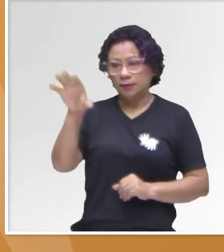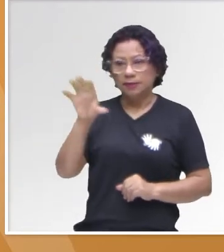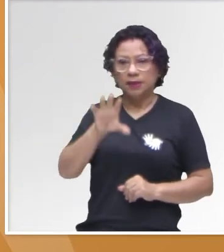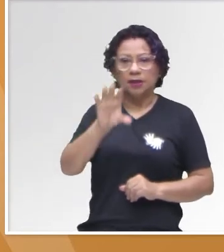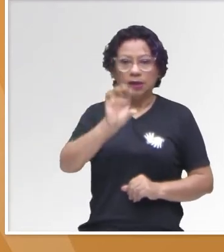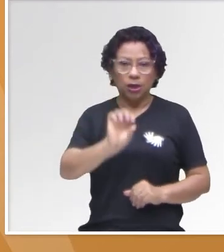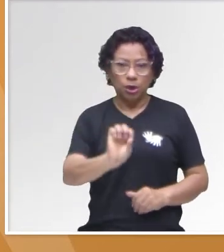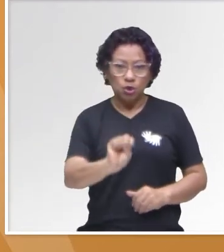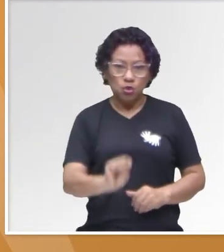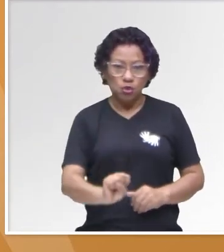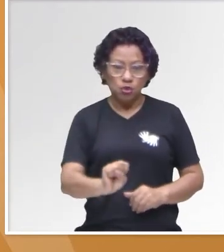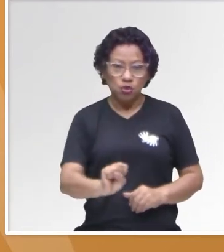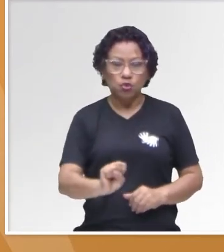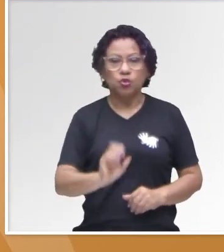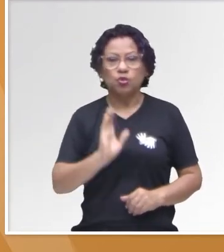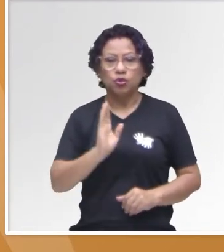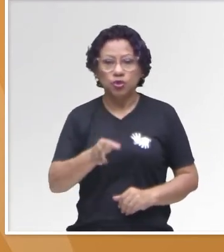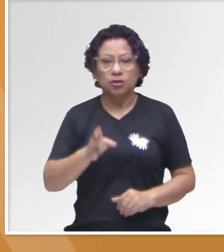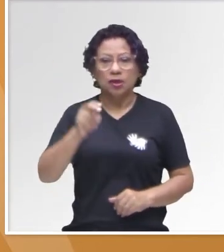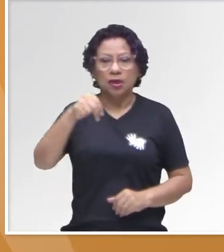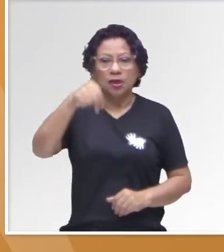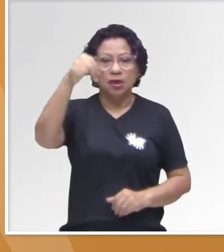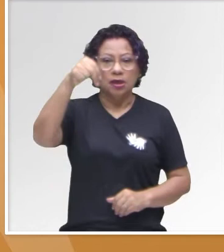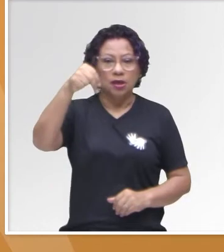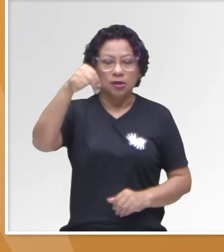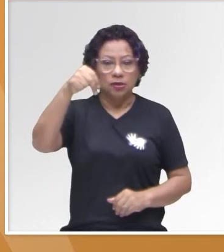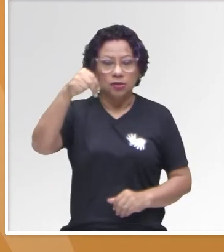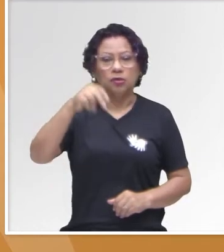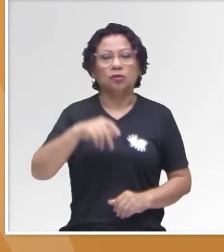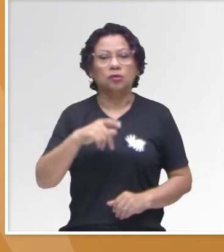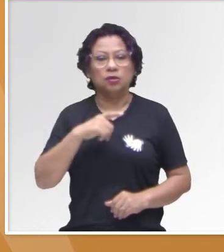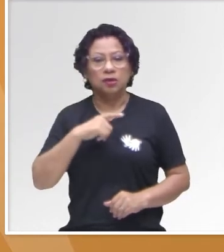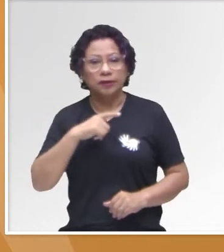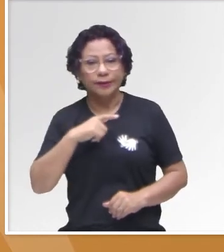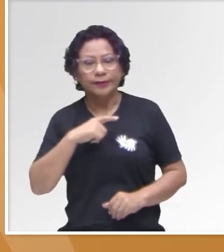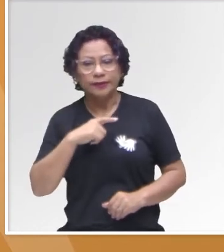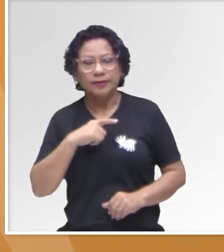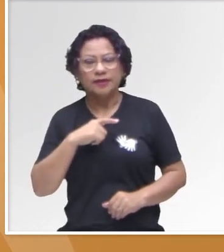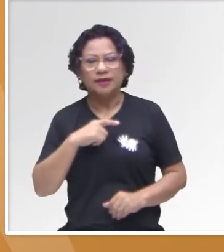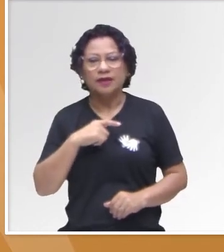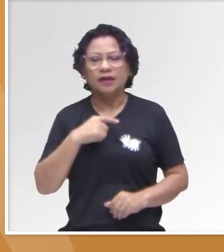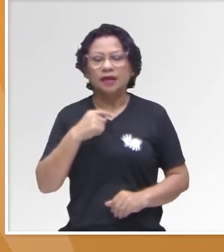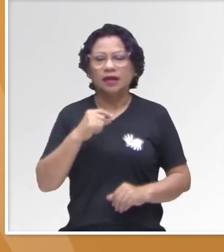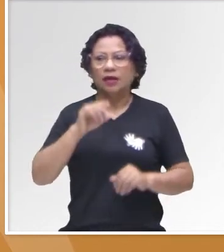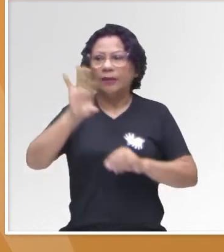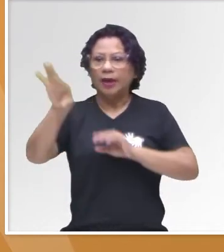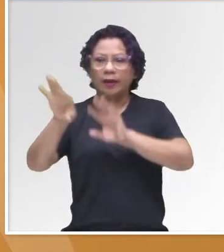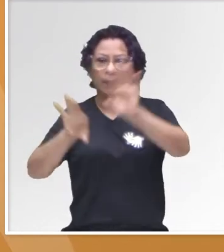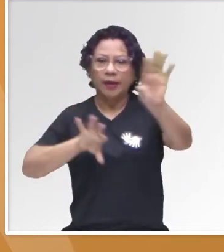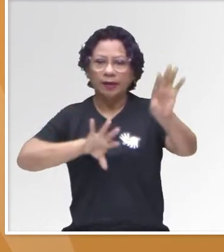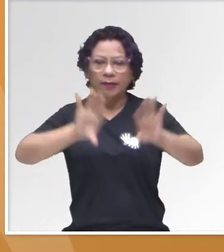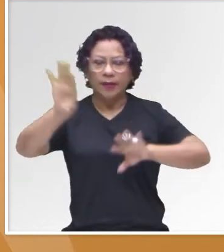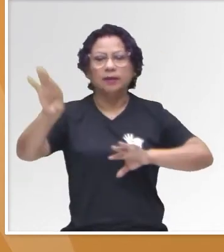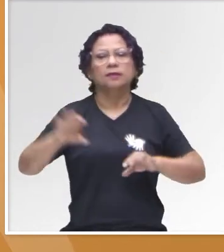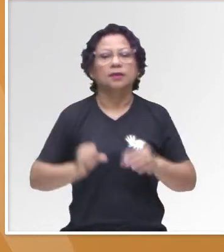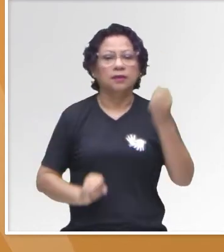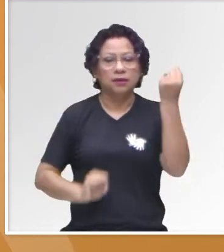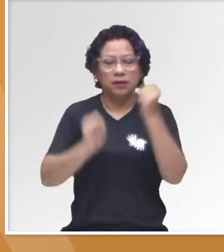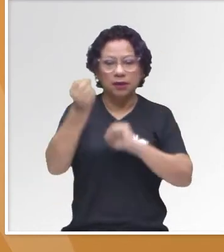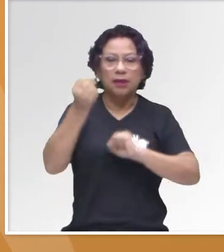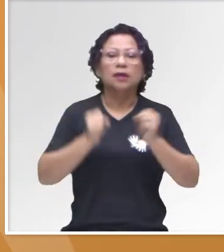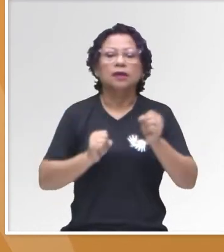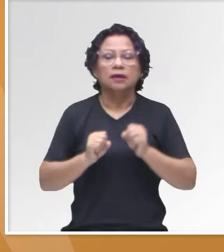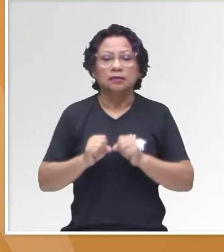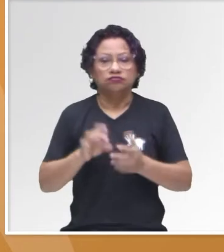Brasil. Já na região norte, nos outros estados, há uma desconcentração dessas indústrias, né? Então, elas estão mais concentradas